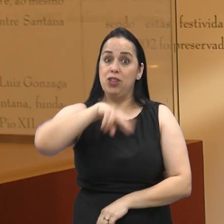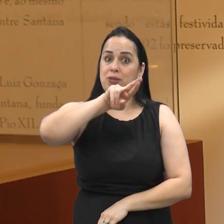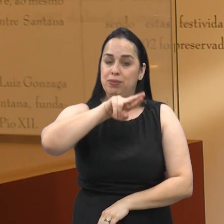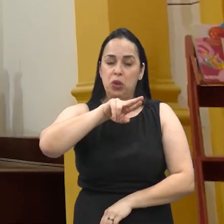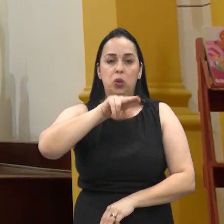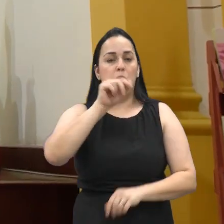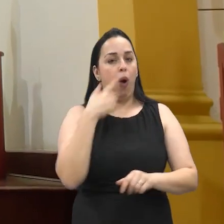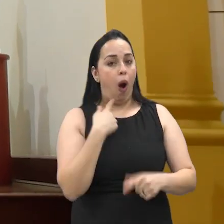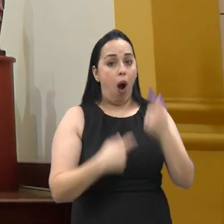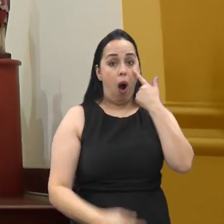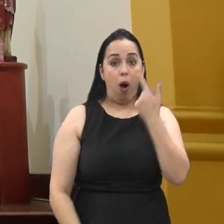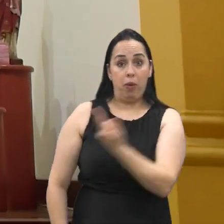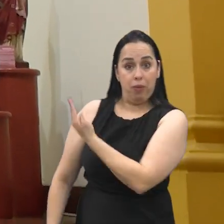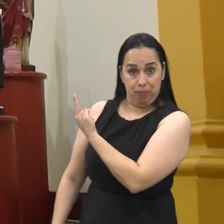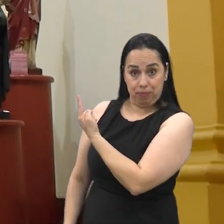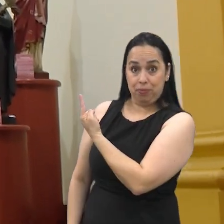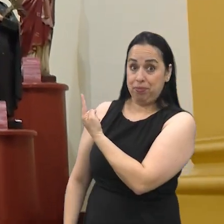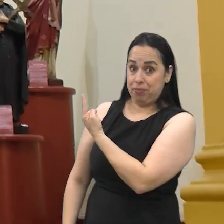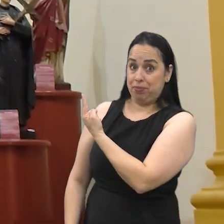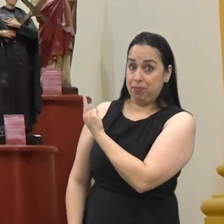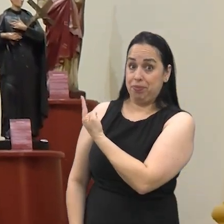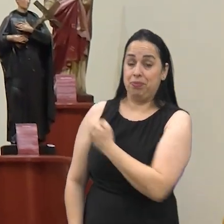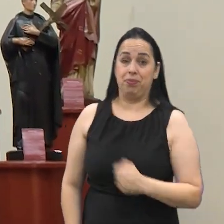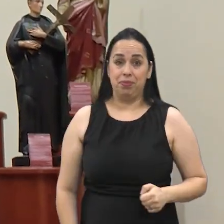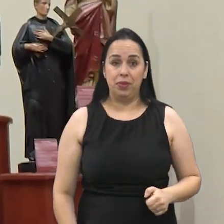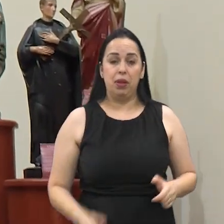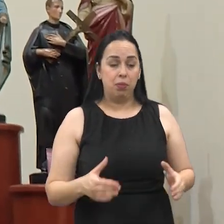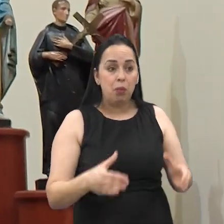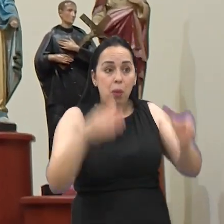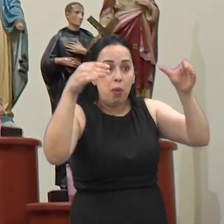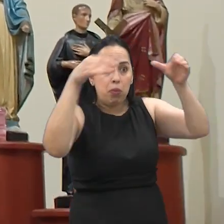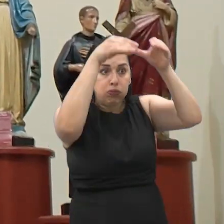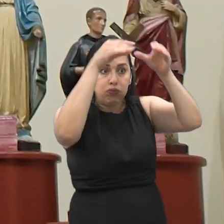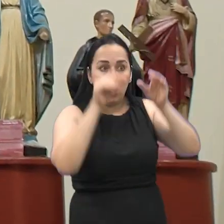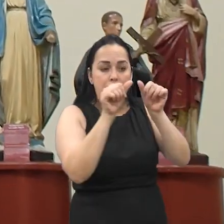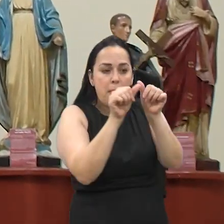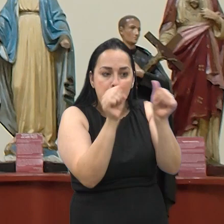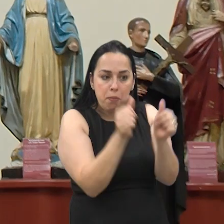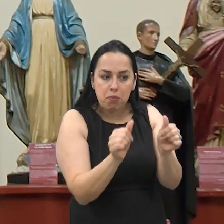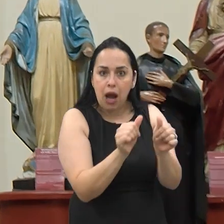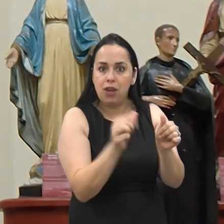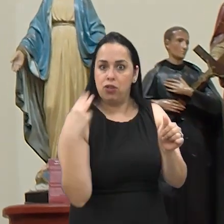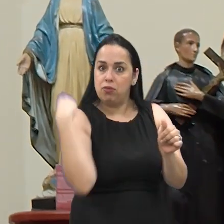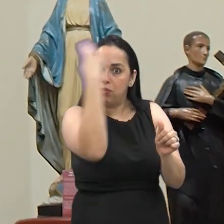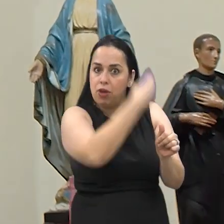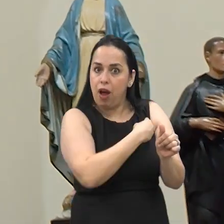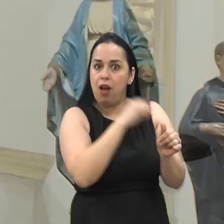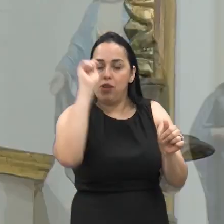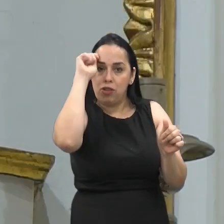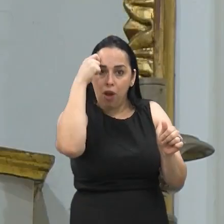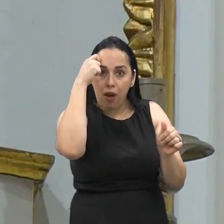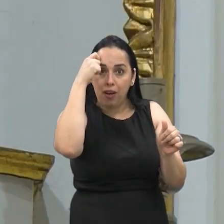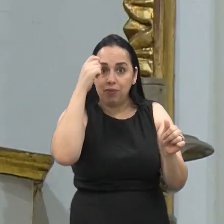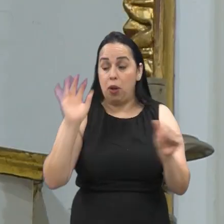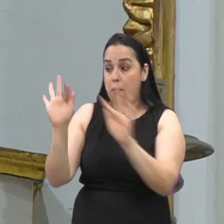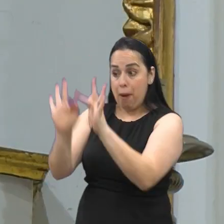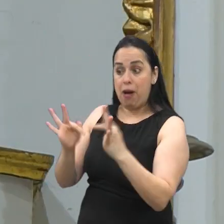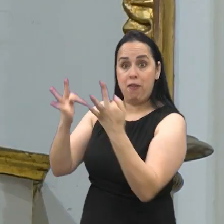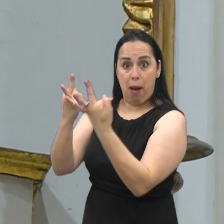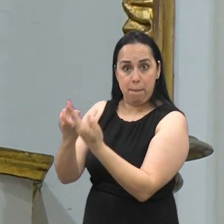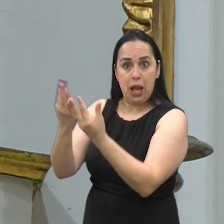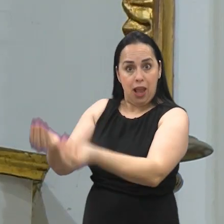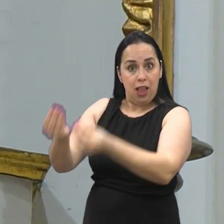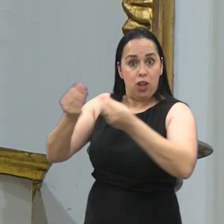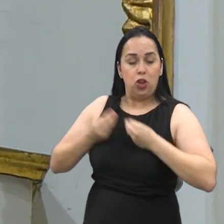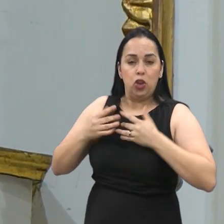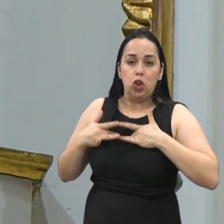acervo. Dá só uma olhada nesse retábulo. Essa imagem de Nossa Senhora Aparecida foi doada no início